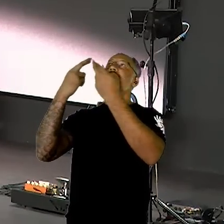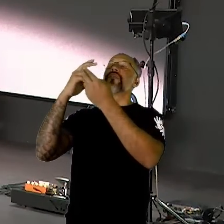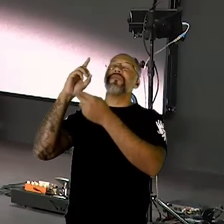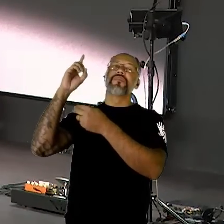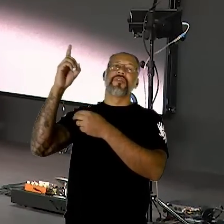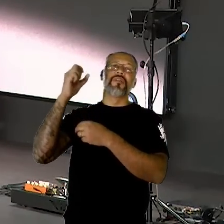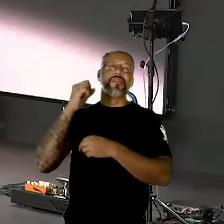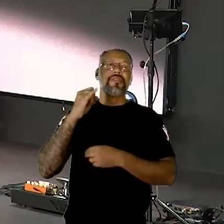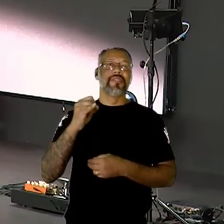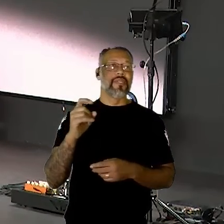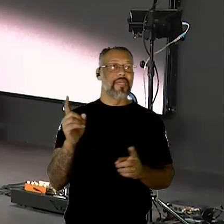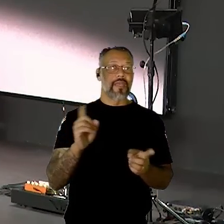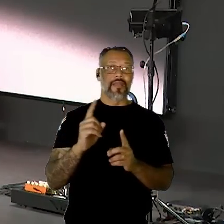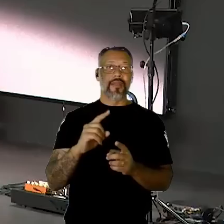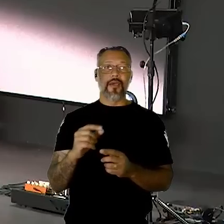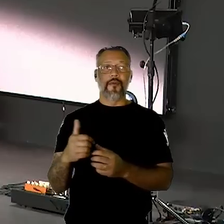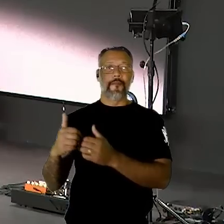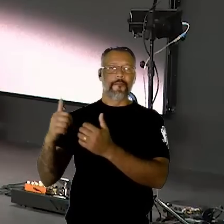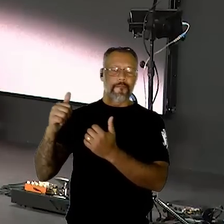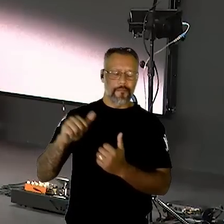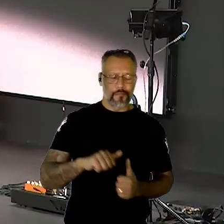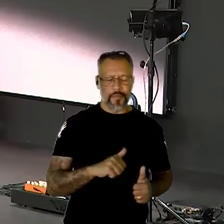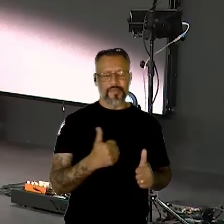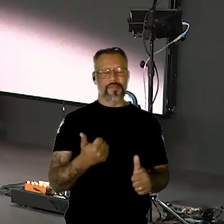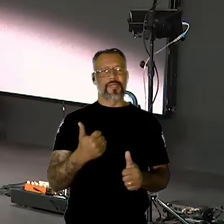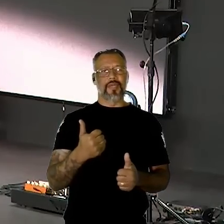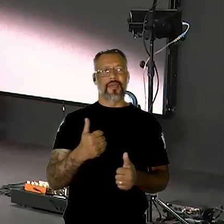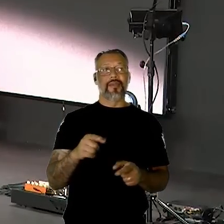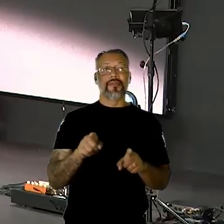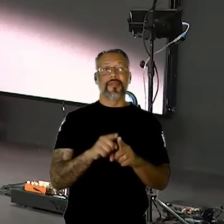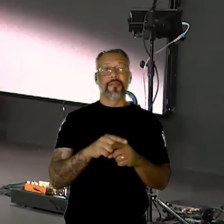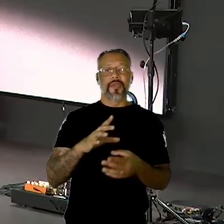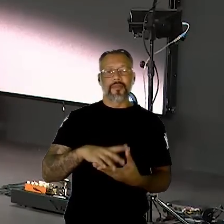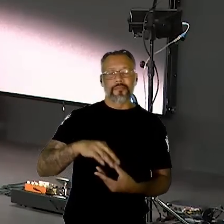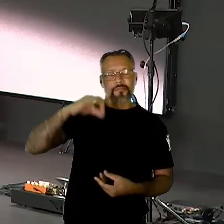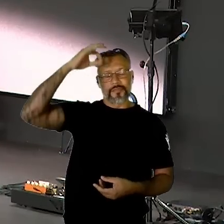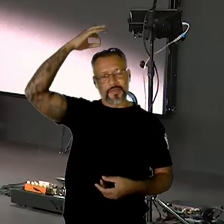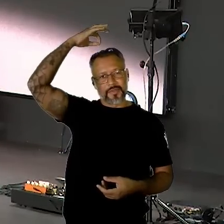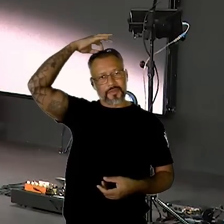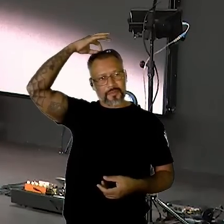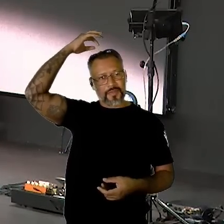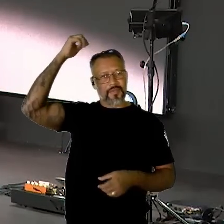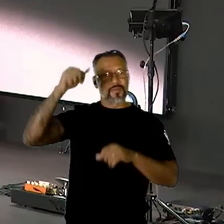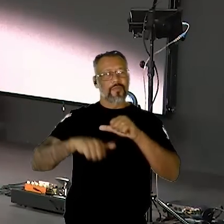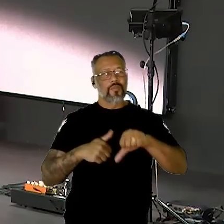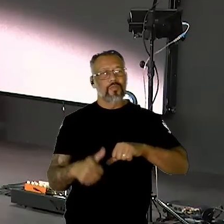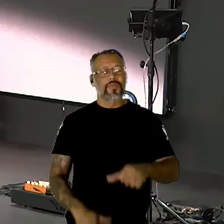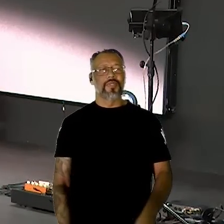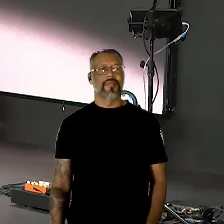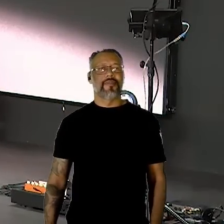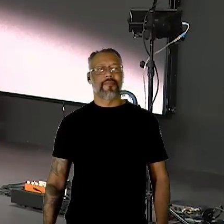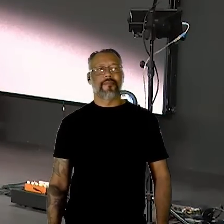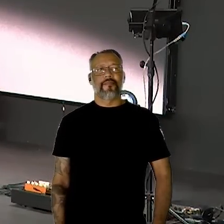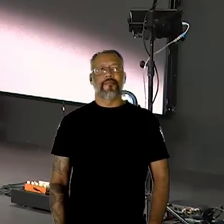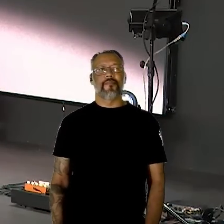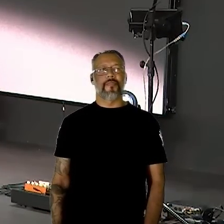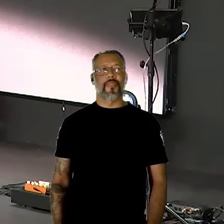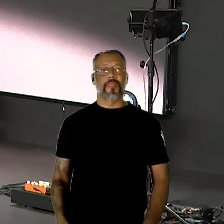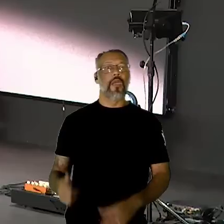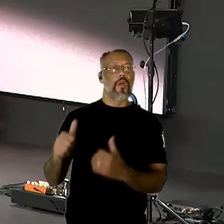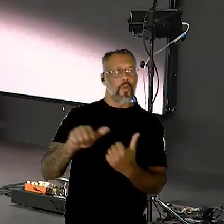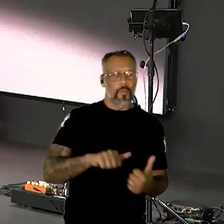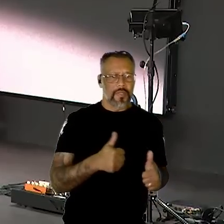só da água e do espírito o batismo com a água é